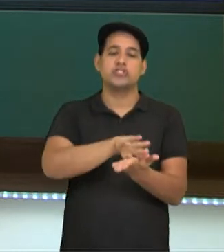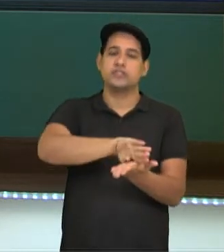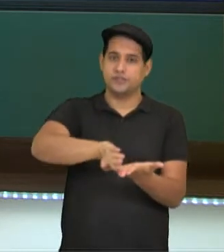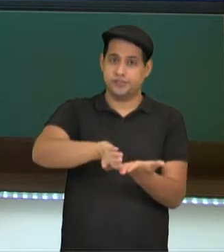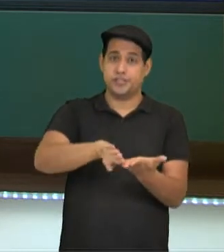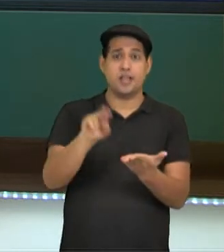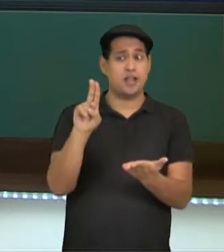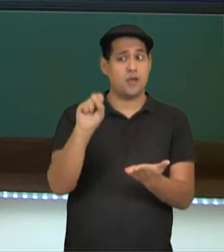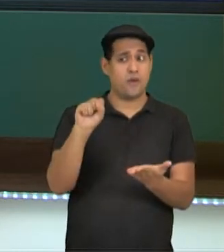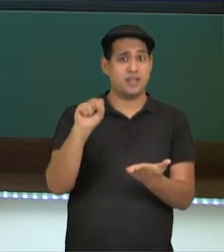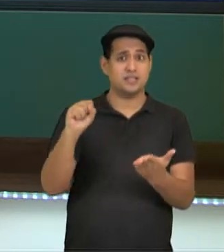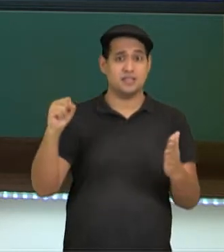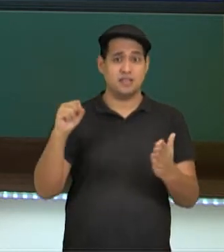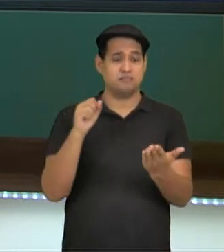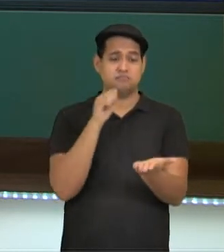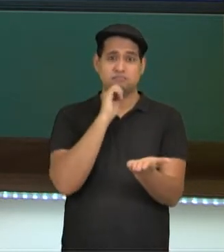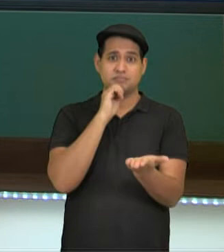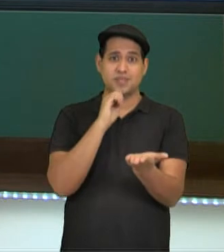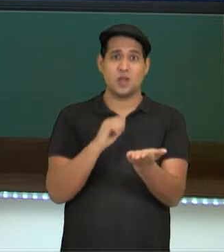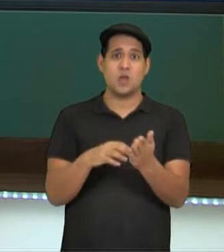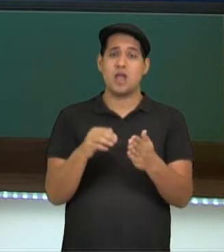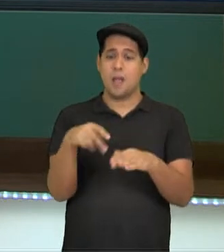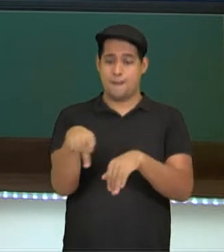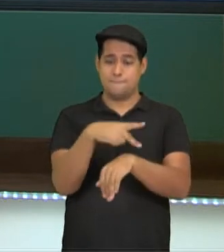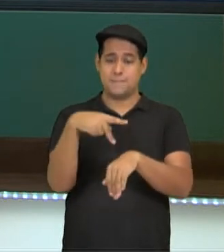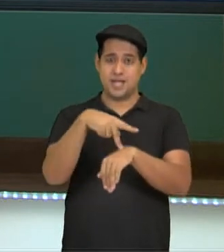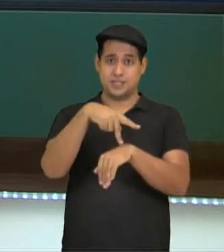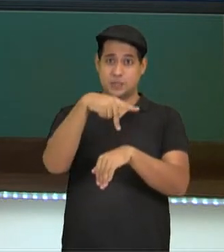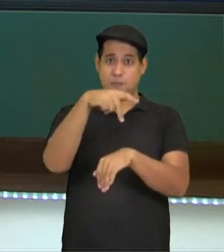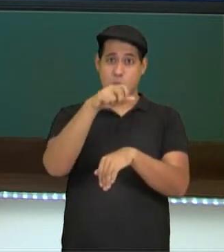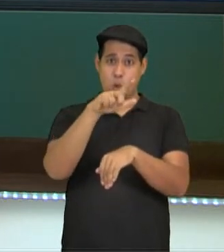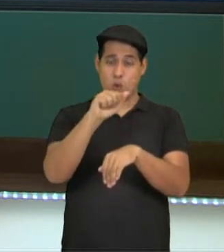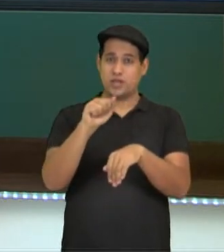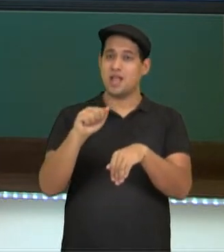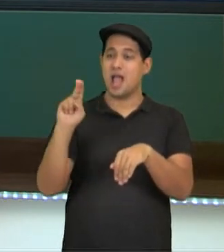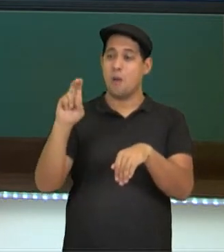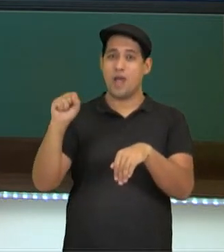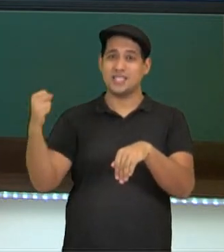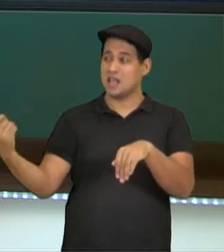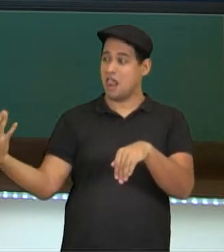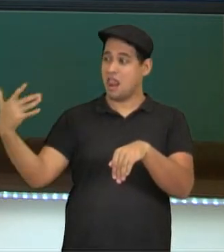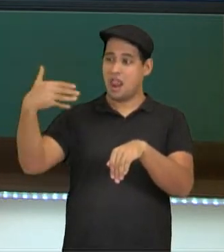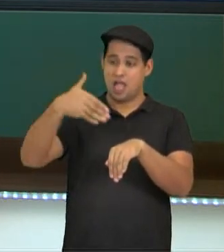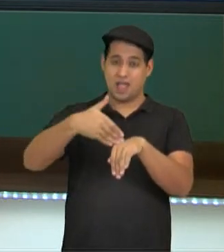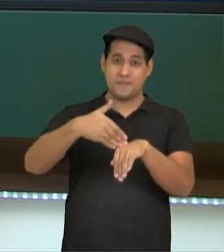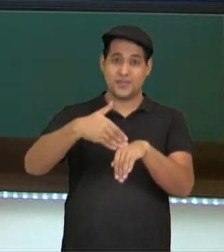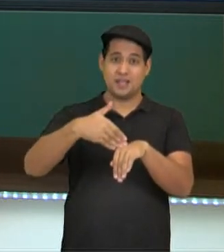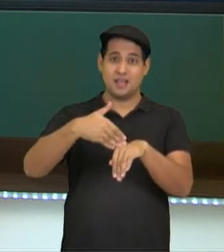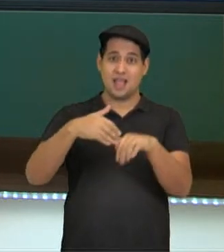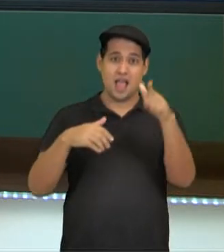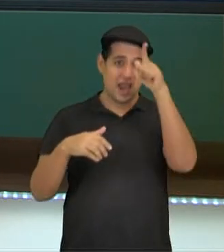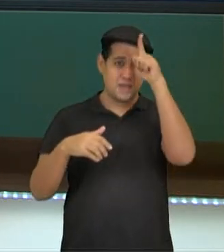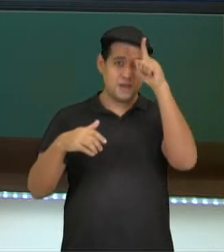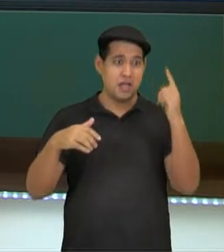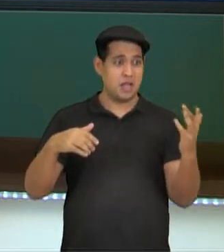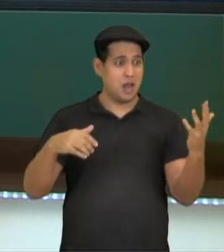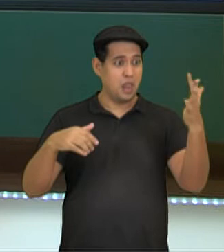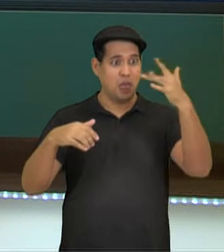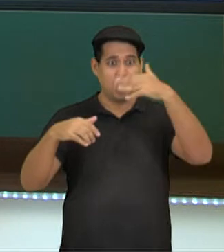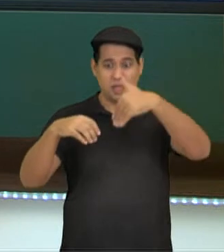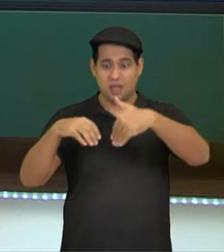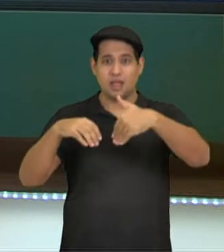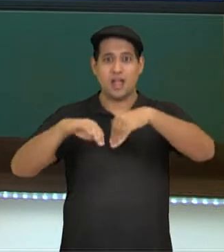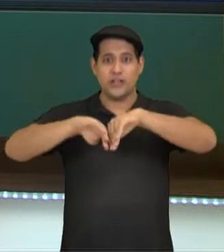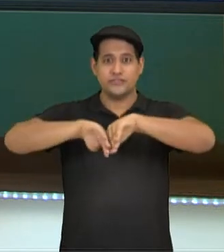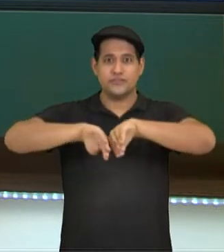invadiu do outro lado. A Polônia foi invadida pelos dois lados ao mesmo tempo. Essa invasão da Polônia é o que